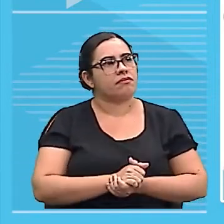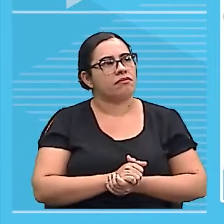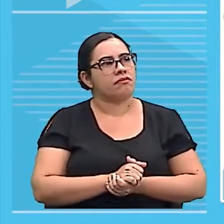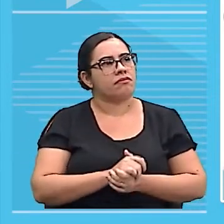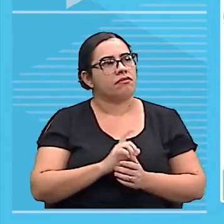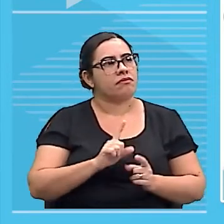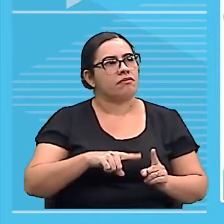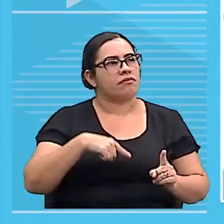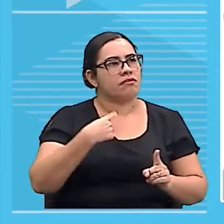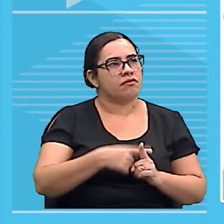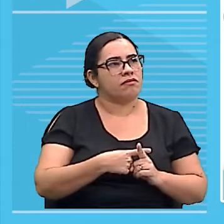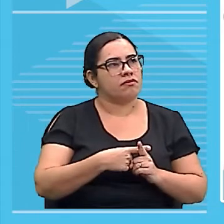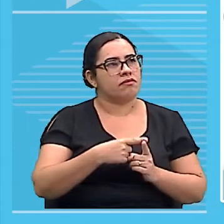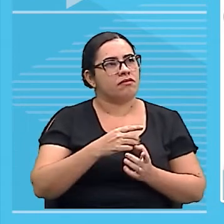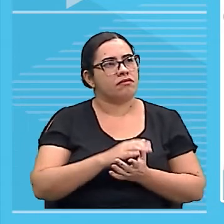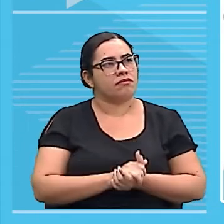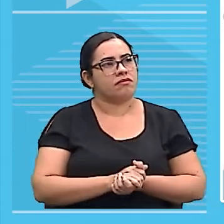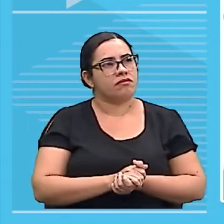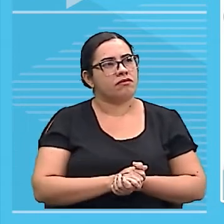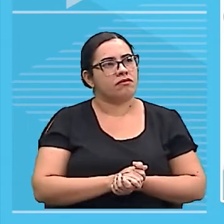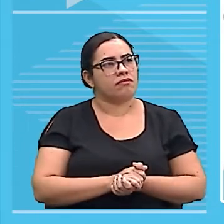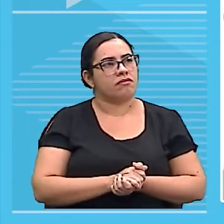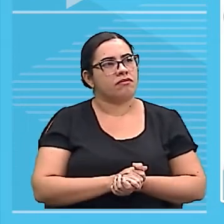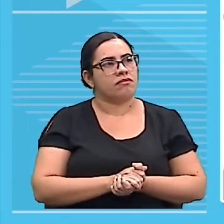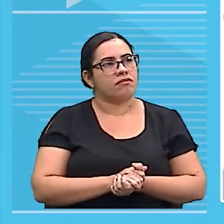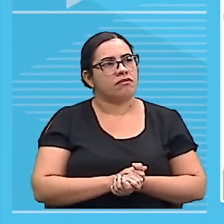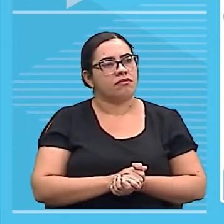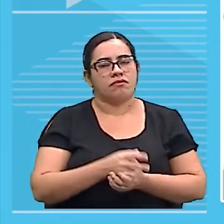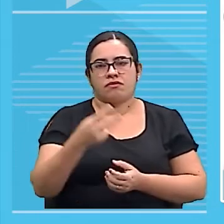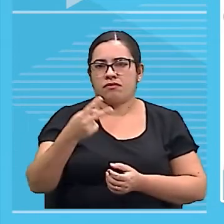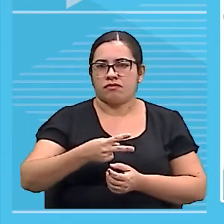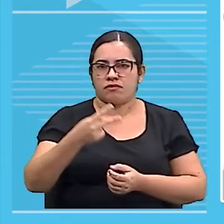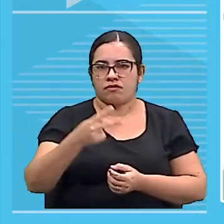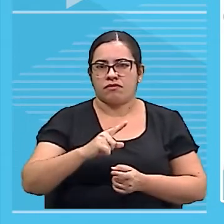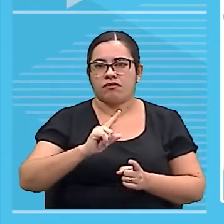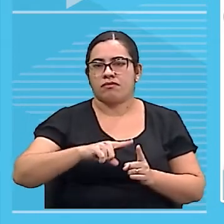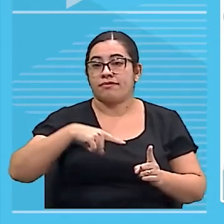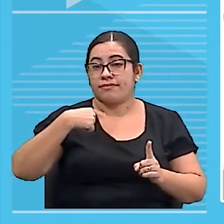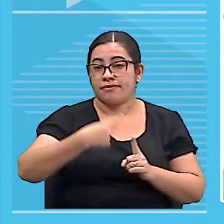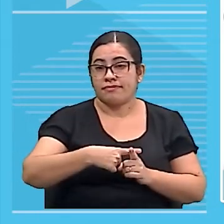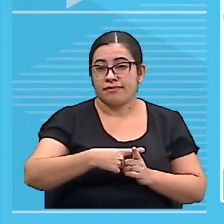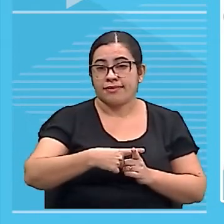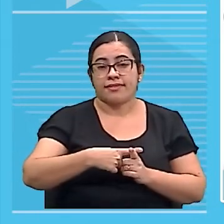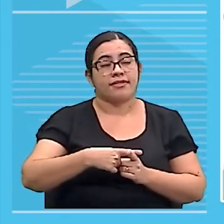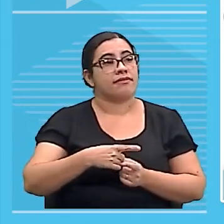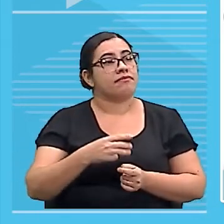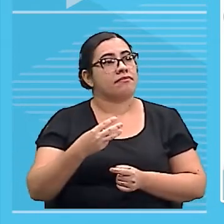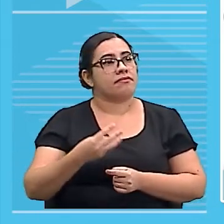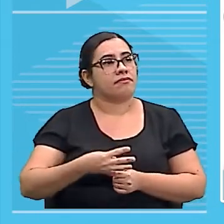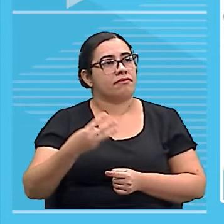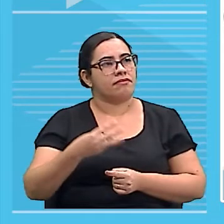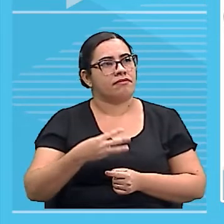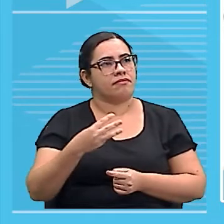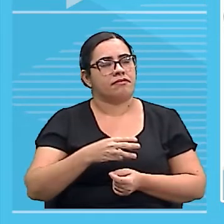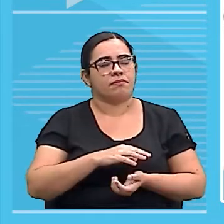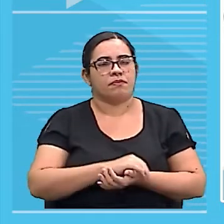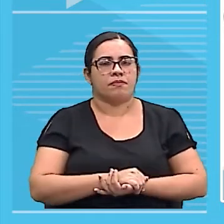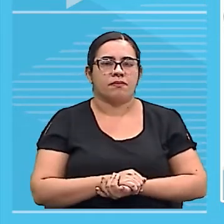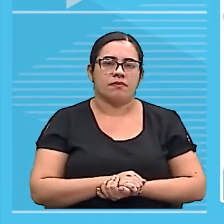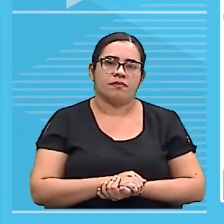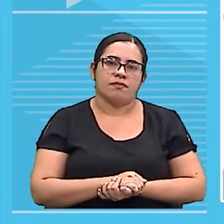mais o segundo ver mais é o